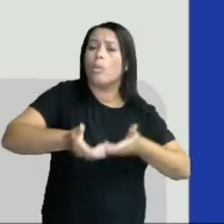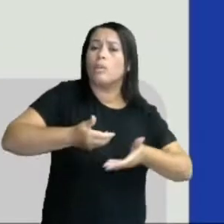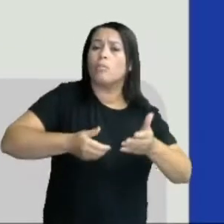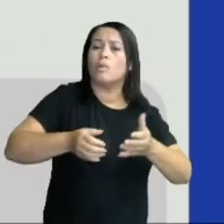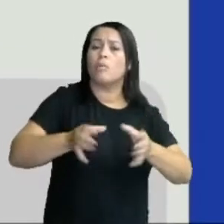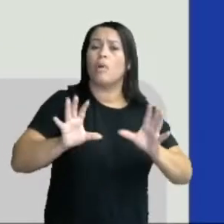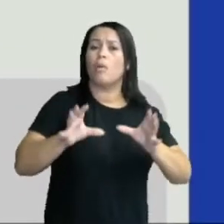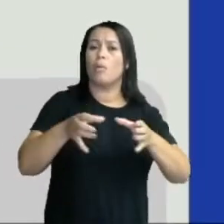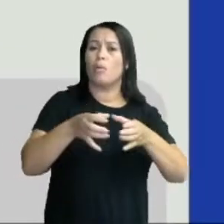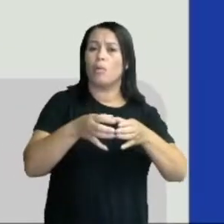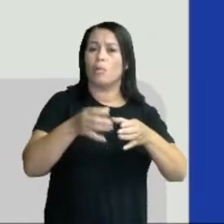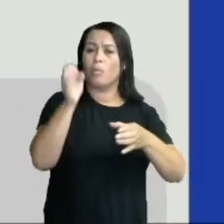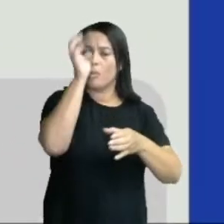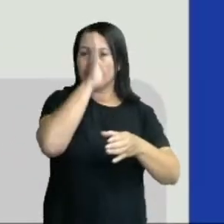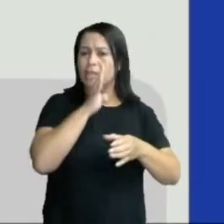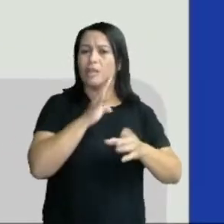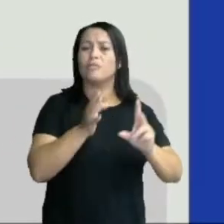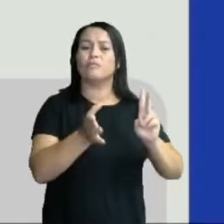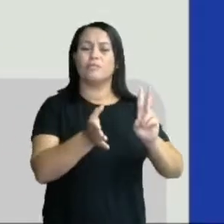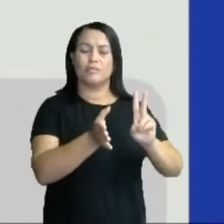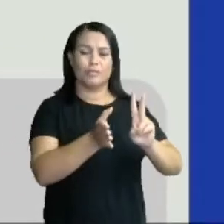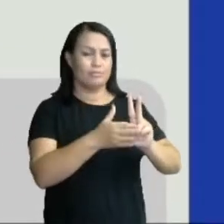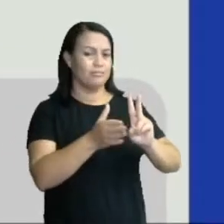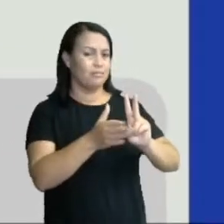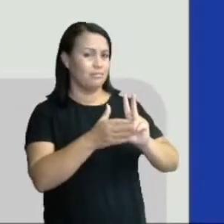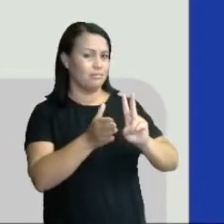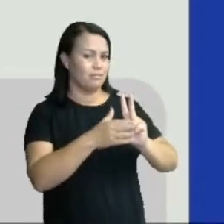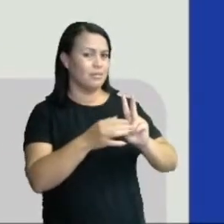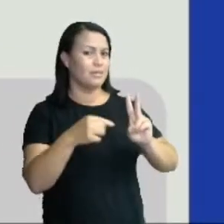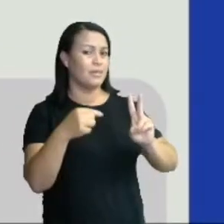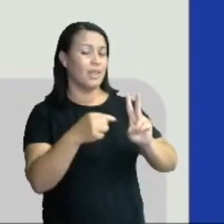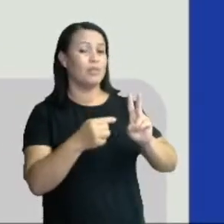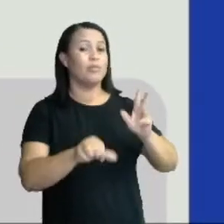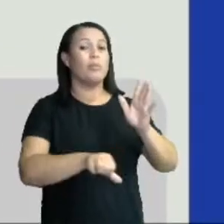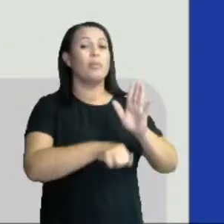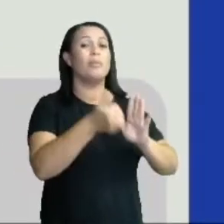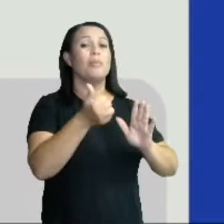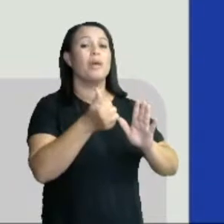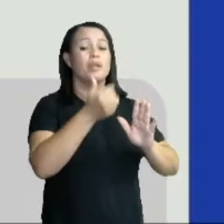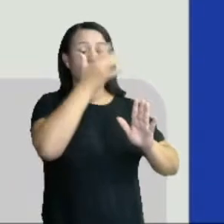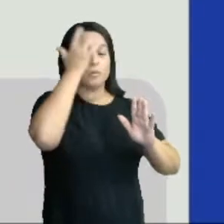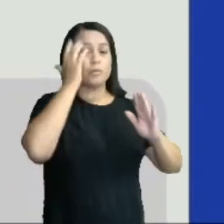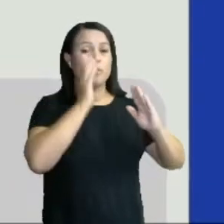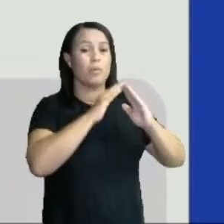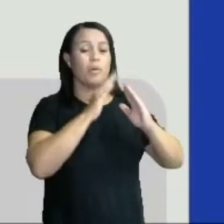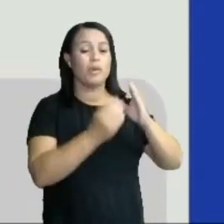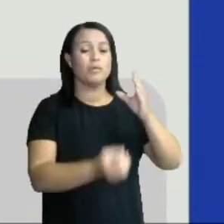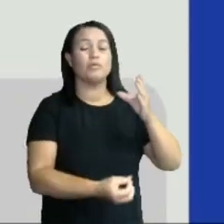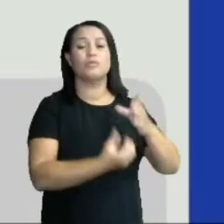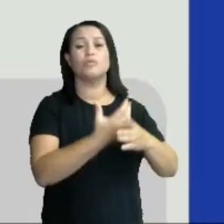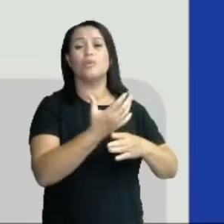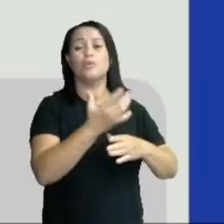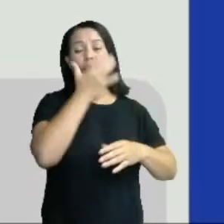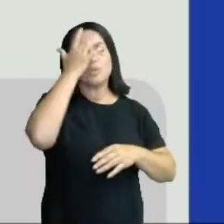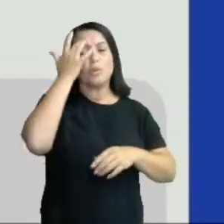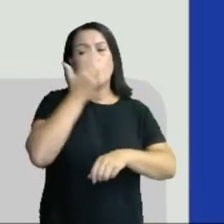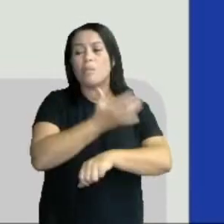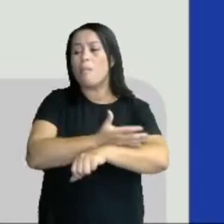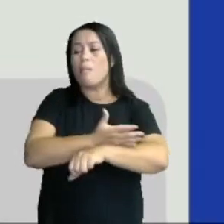brasileiro foram os indígenas, nativos, primeiros habitantes, os povos originários. Os